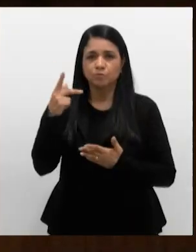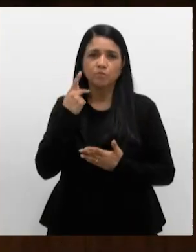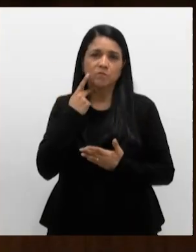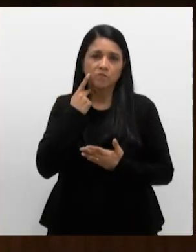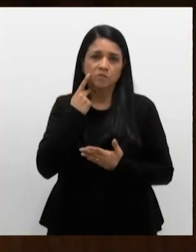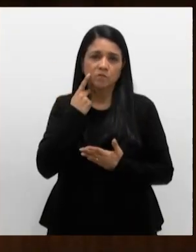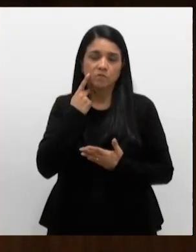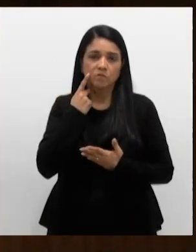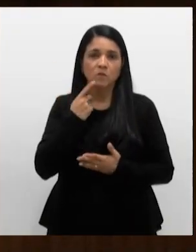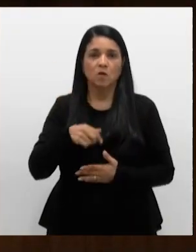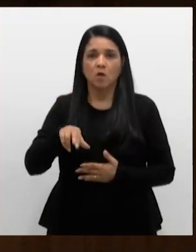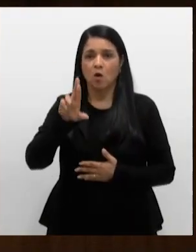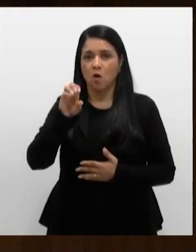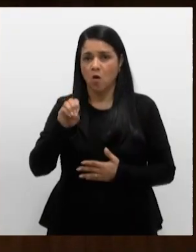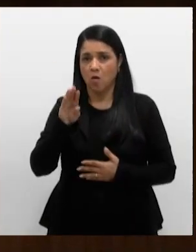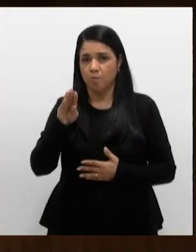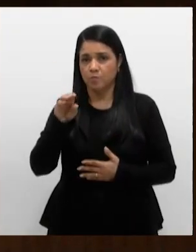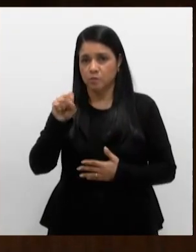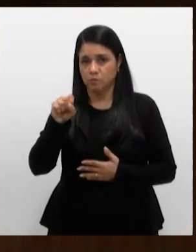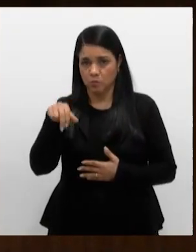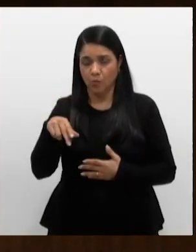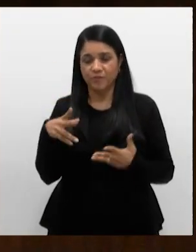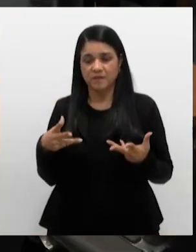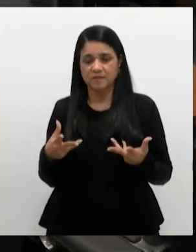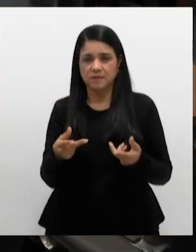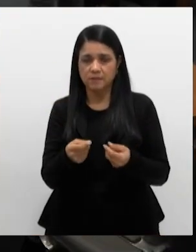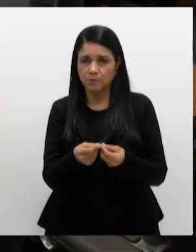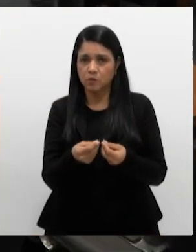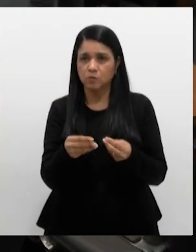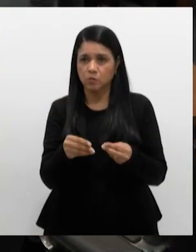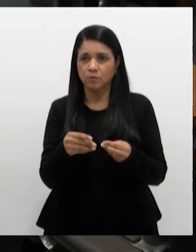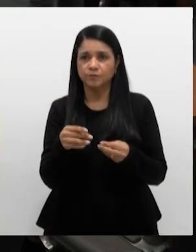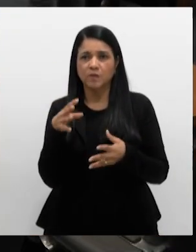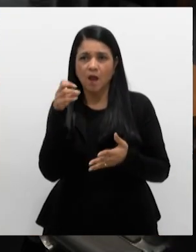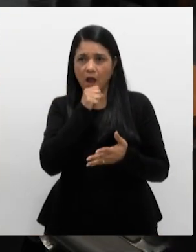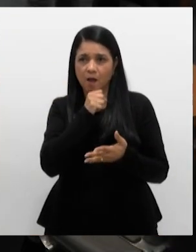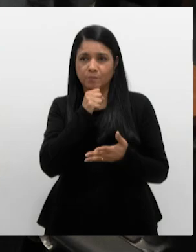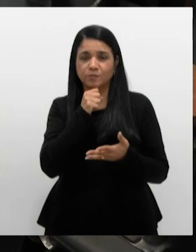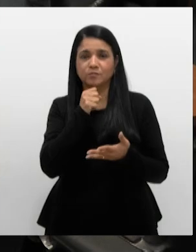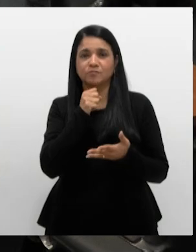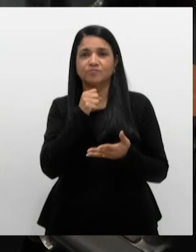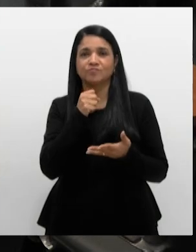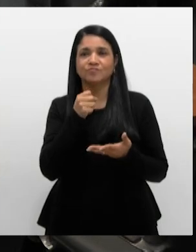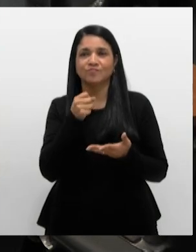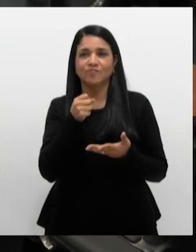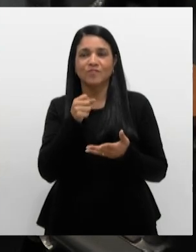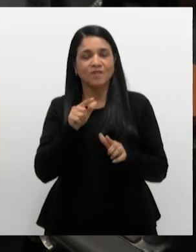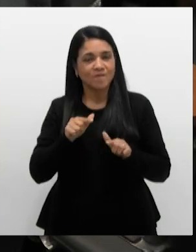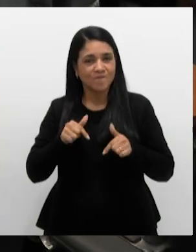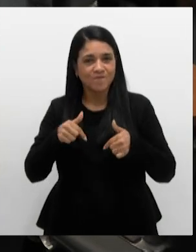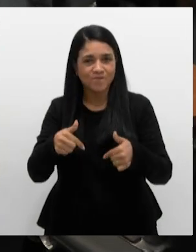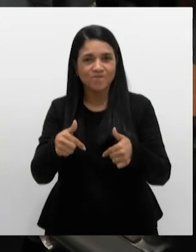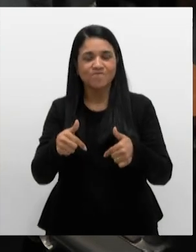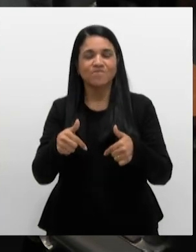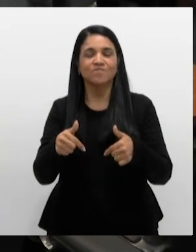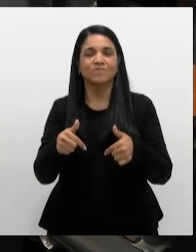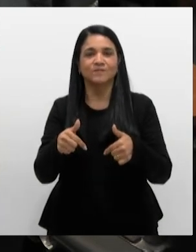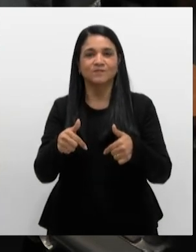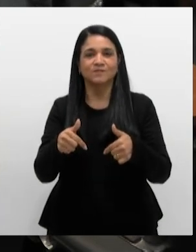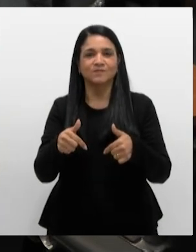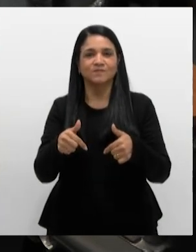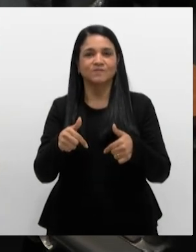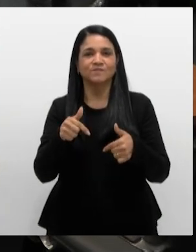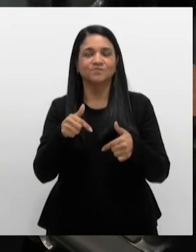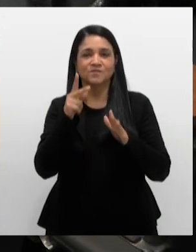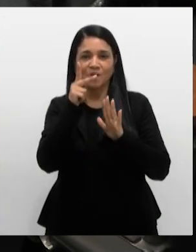procurador encontrador, que se sensibilizou e rapidamente ajudou, com a sua aquiescência, claro,